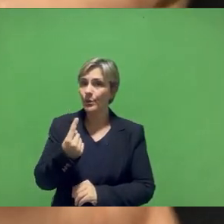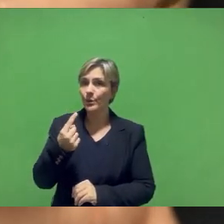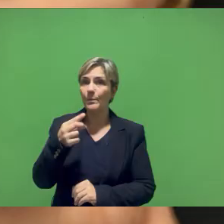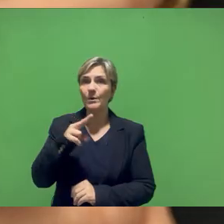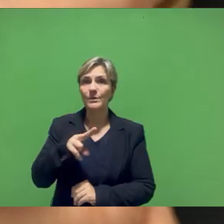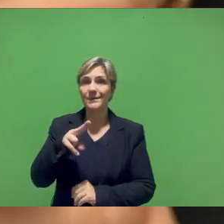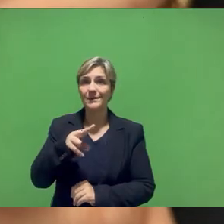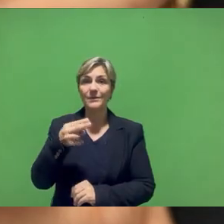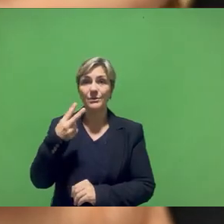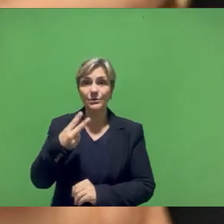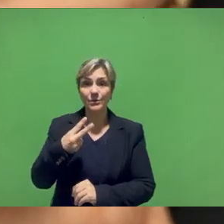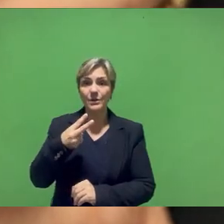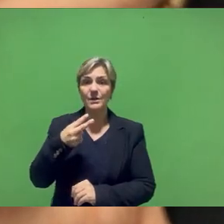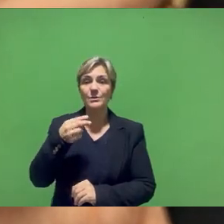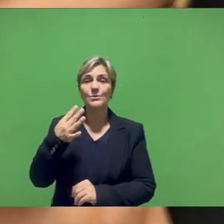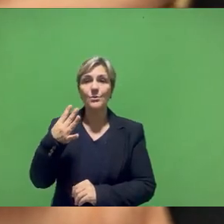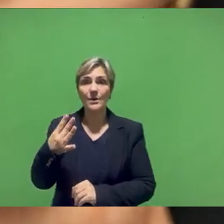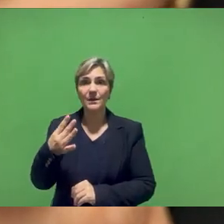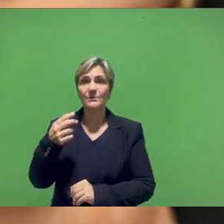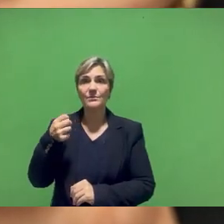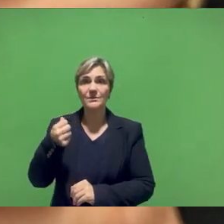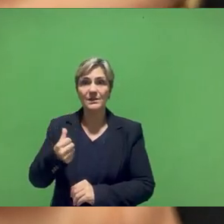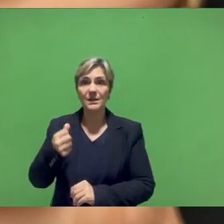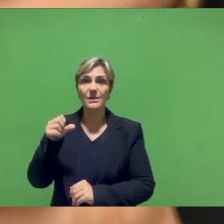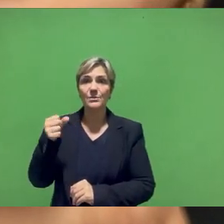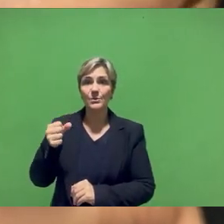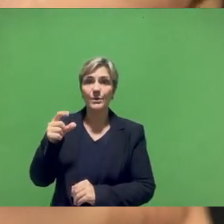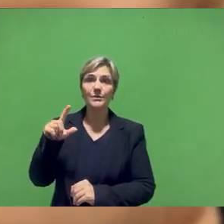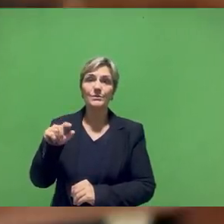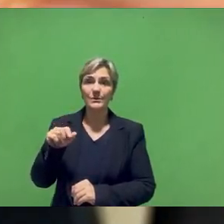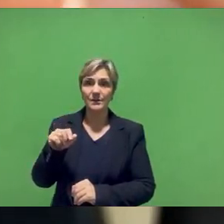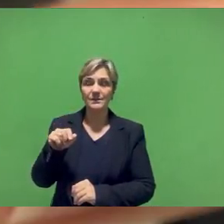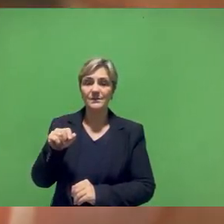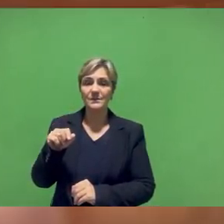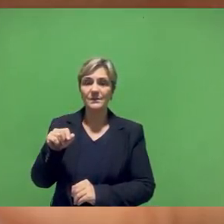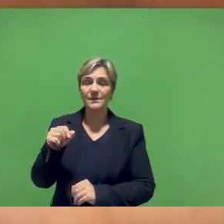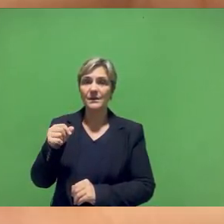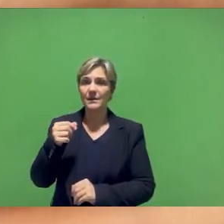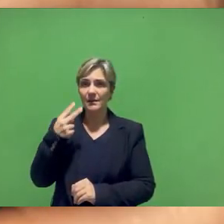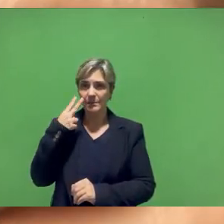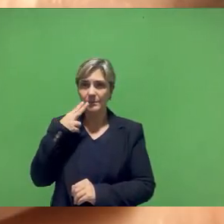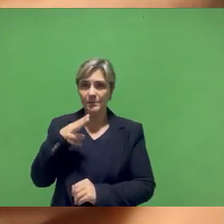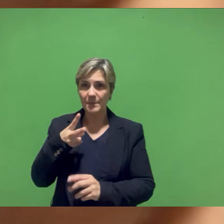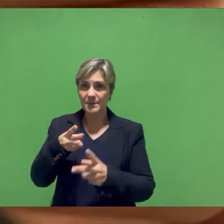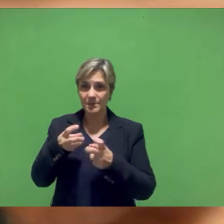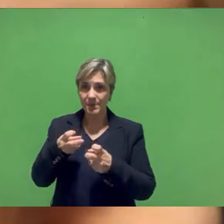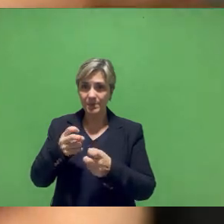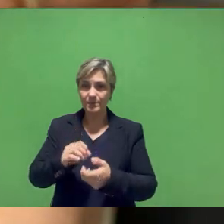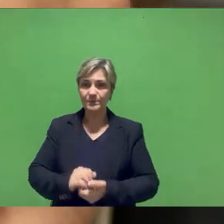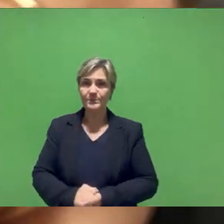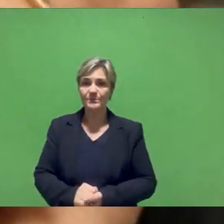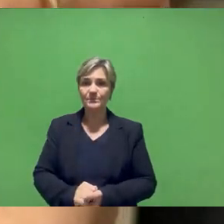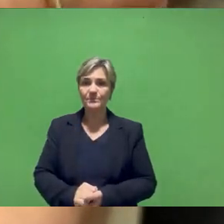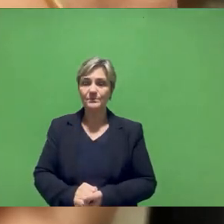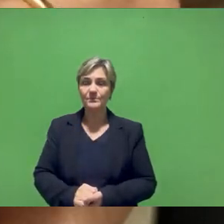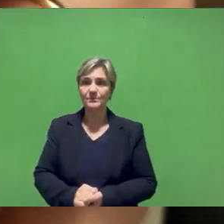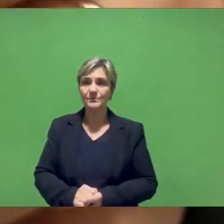unidade, ó. É duas. 2, 4, 6, 8, 10. Deu pra perceber?